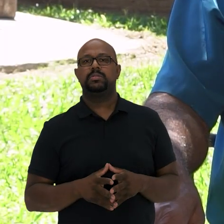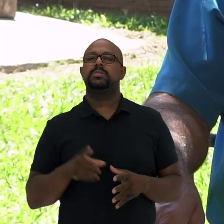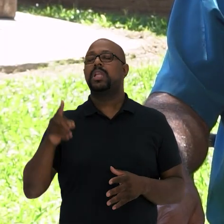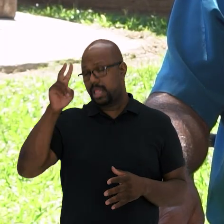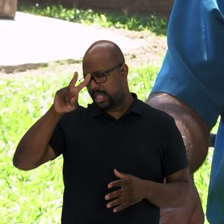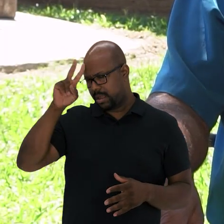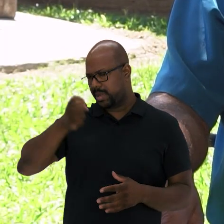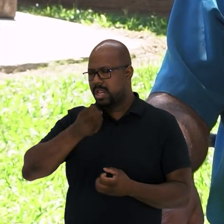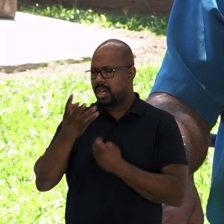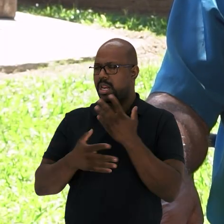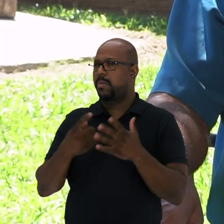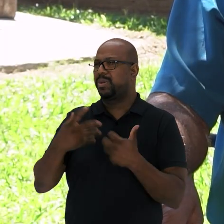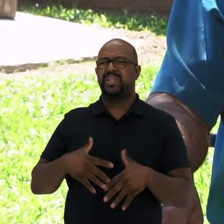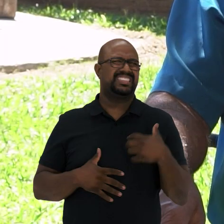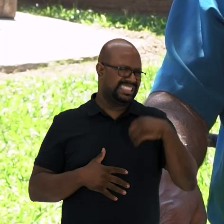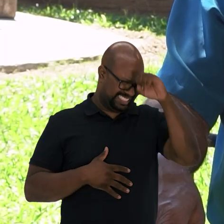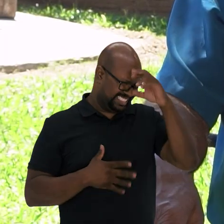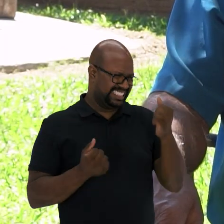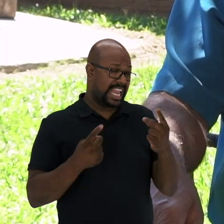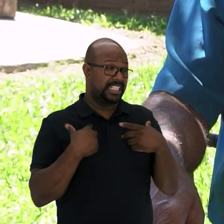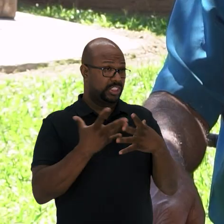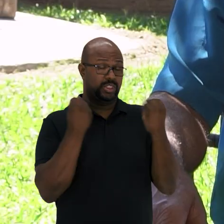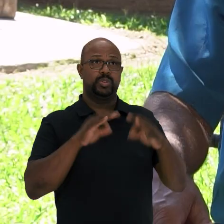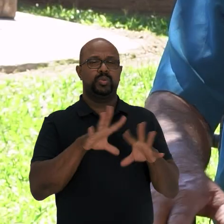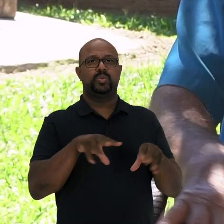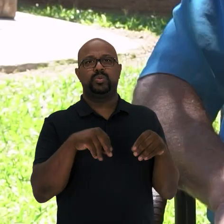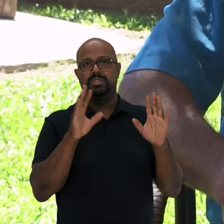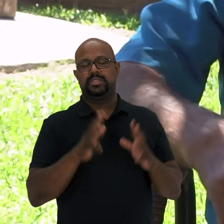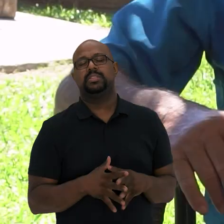O que o senhor lembra desse depoimento aí? Nada, esqueci tudo.